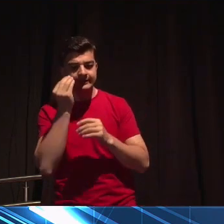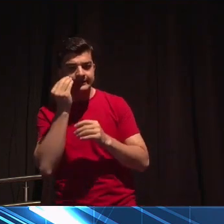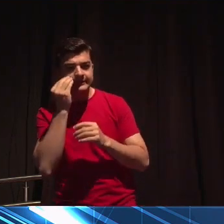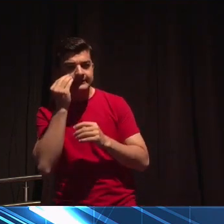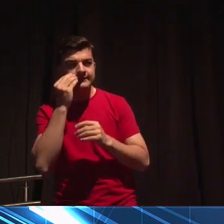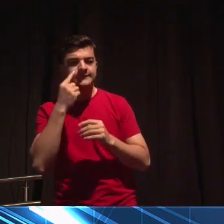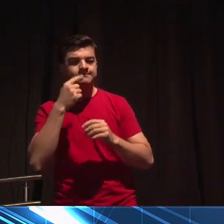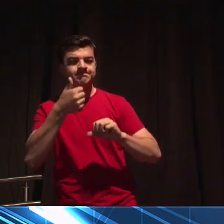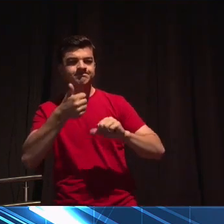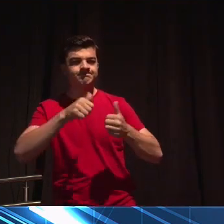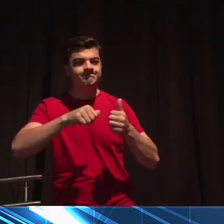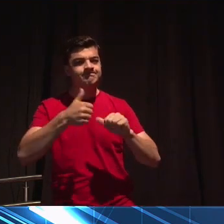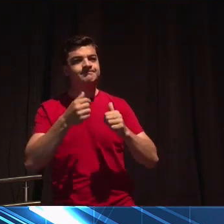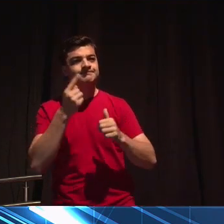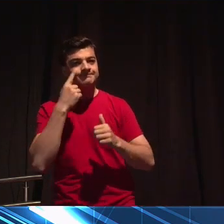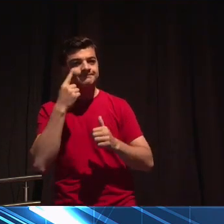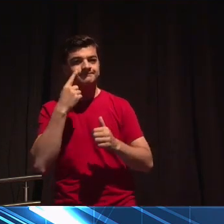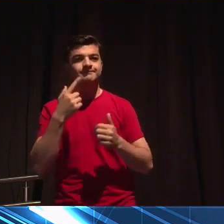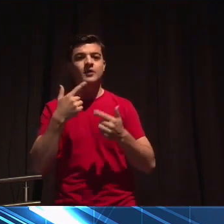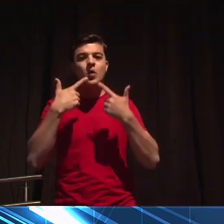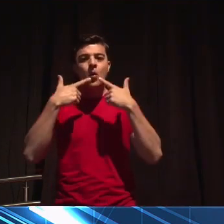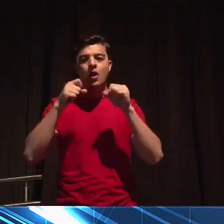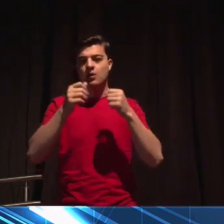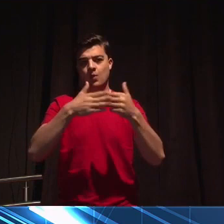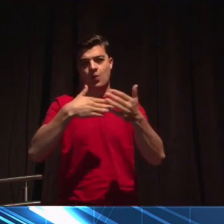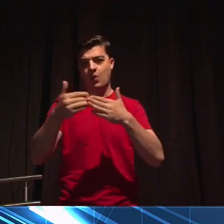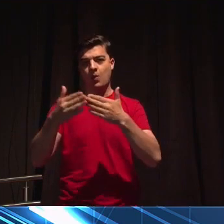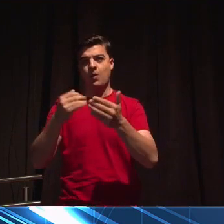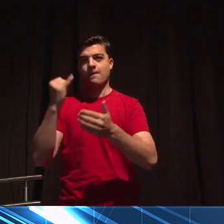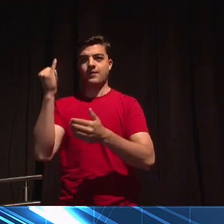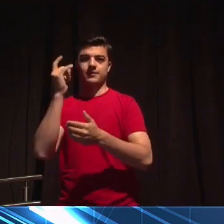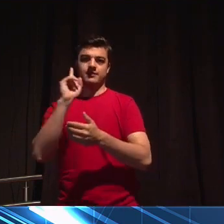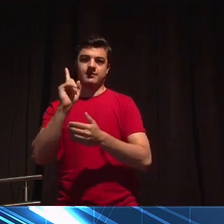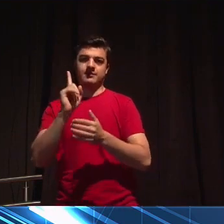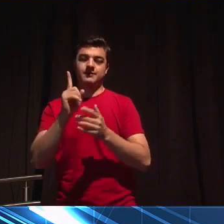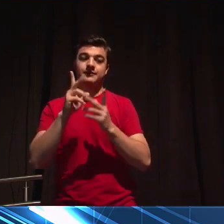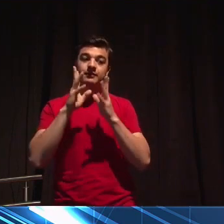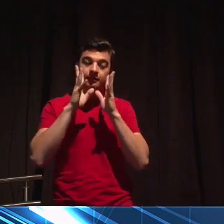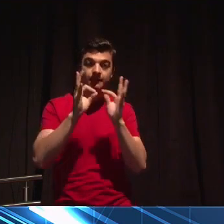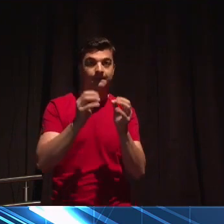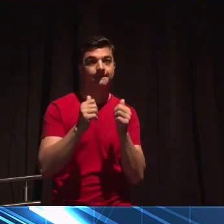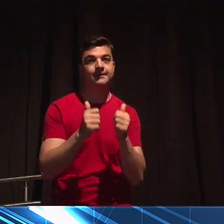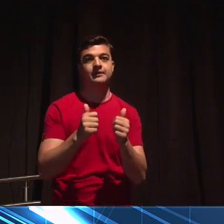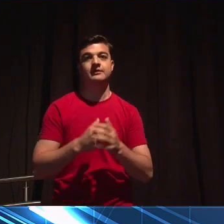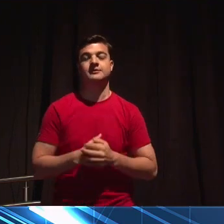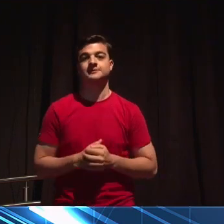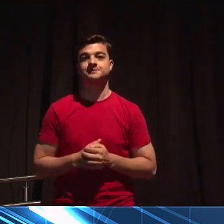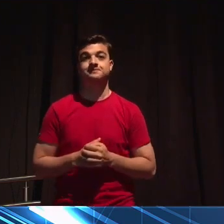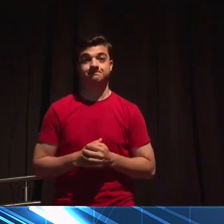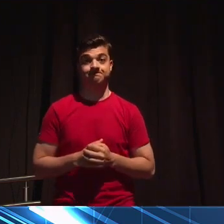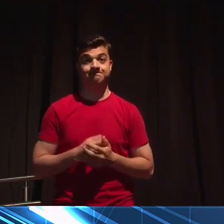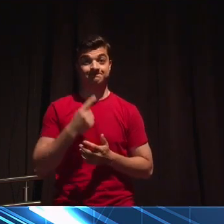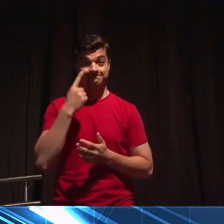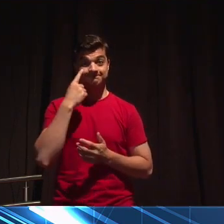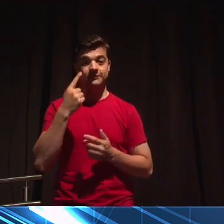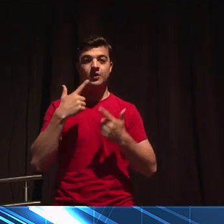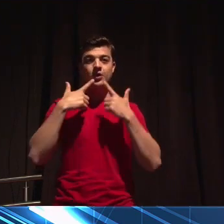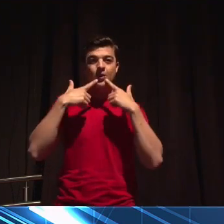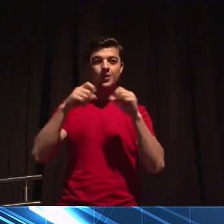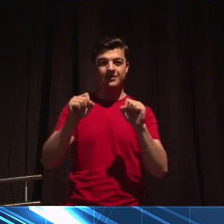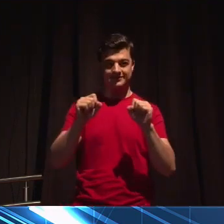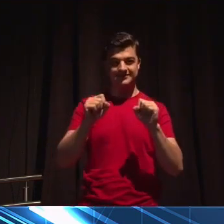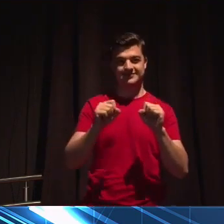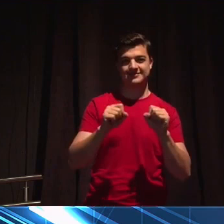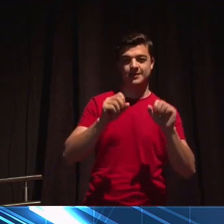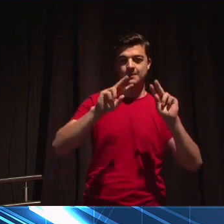de linguagem ou o que for, isso vai ir bem, né? Então, fica a decisão da linguagem que eu queria trazer aqui, né? A decisão da linguagem